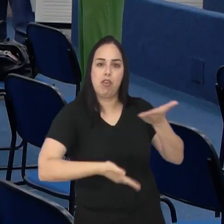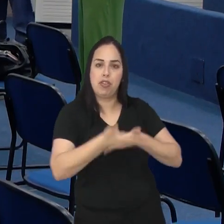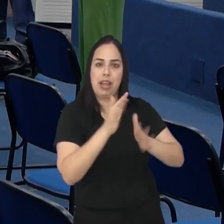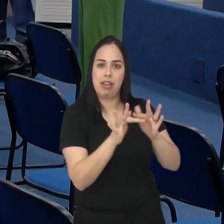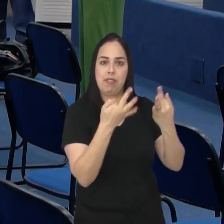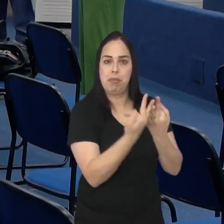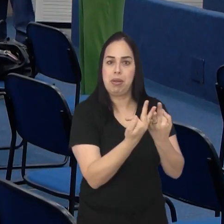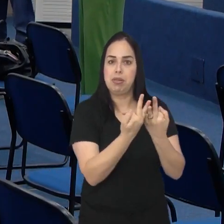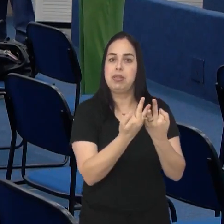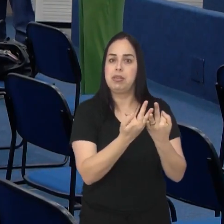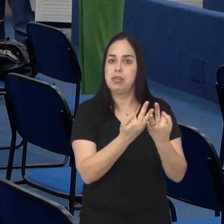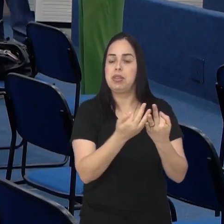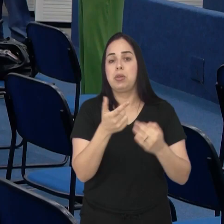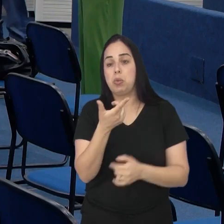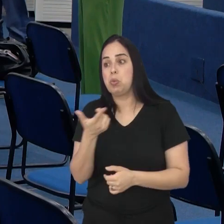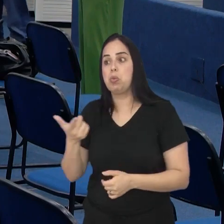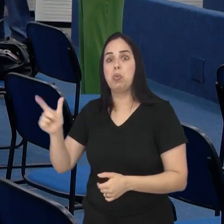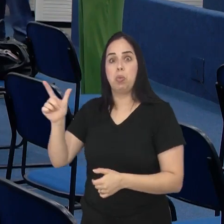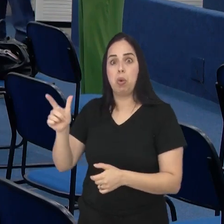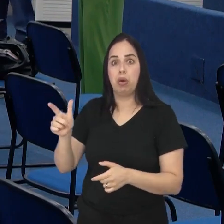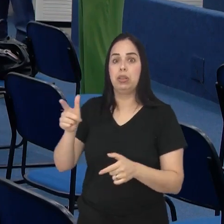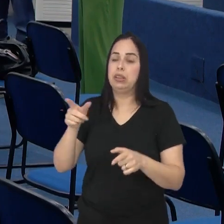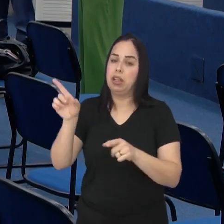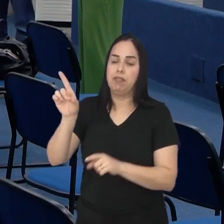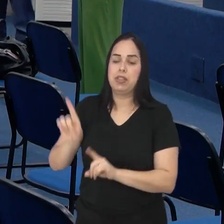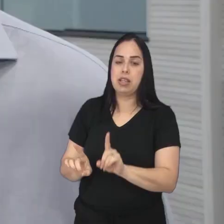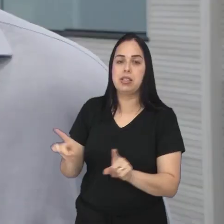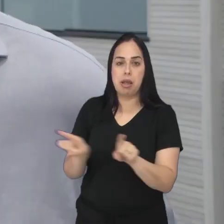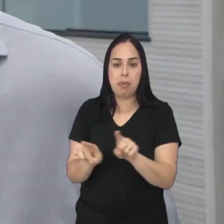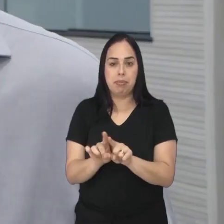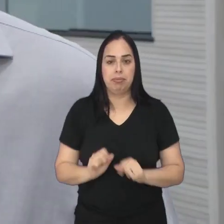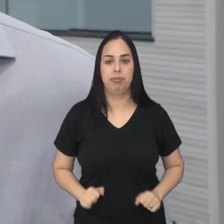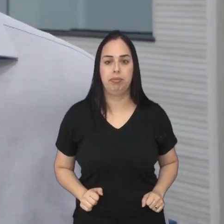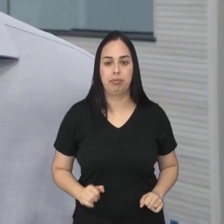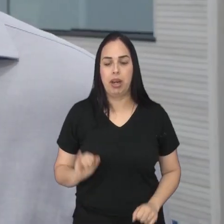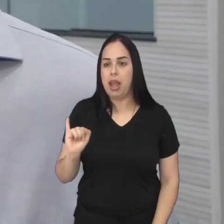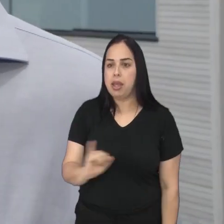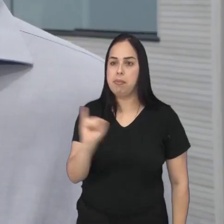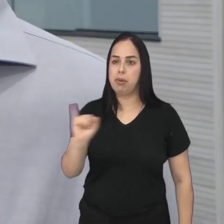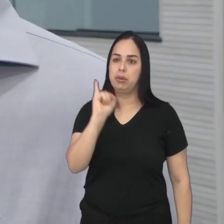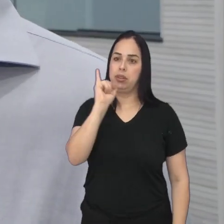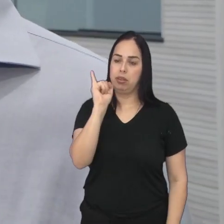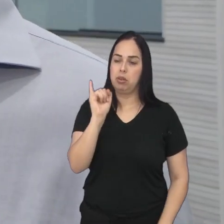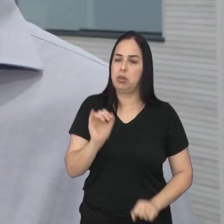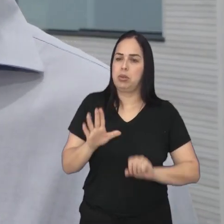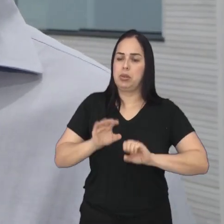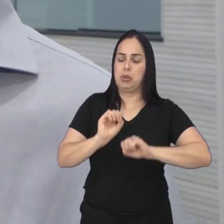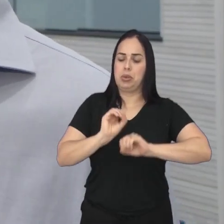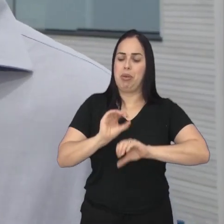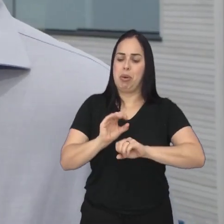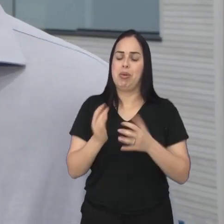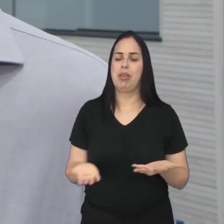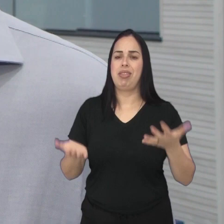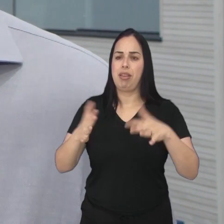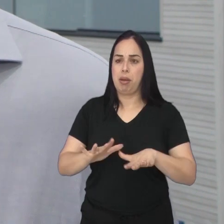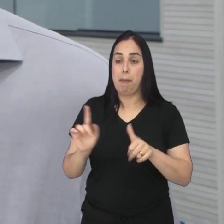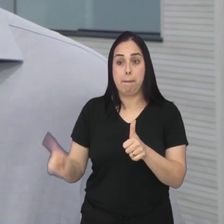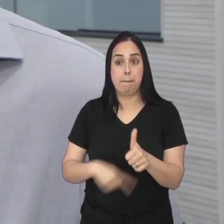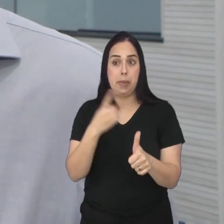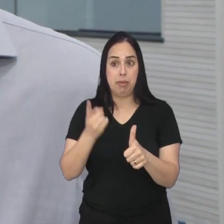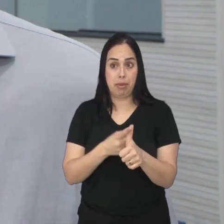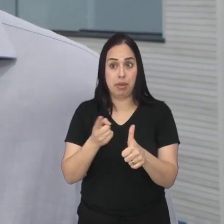diálogo entre familiares de crianças autistas e com outras deficiências. Fundamental. Quando a gente fala de educação